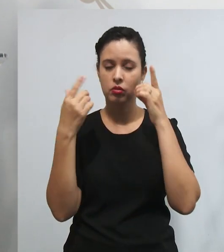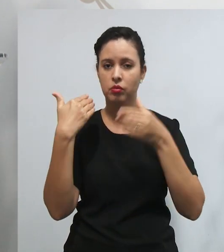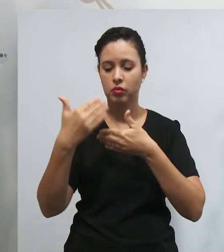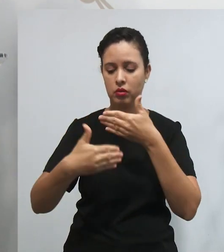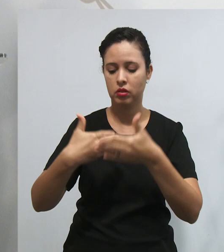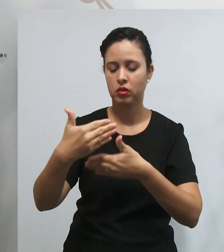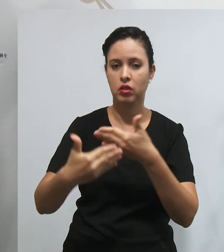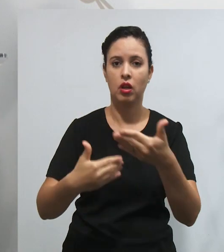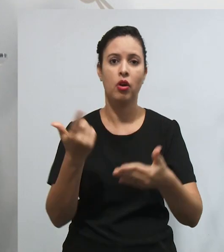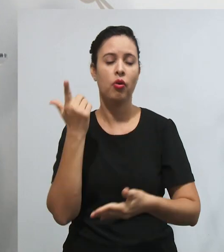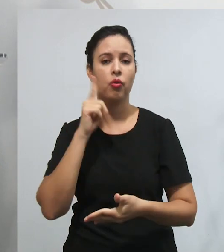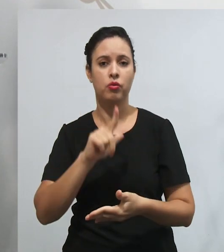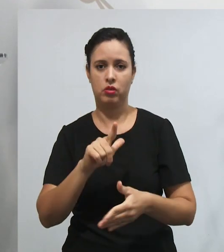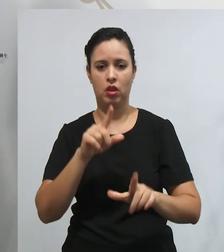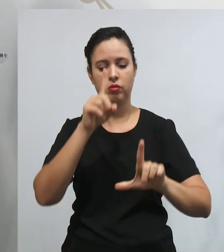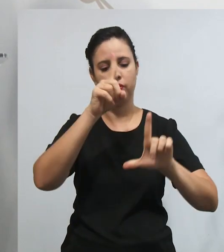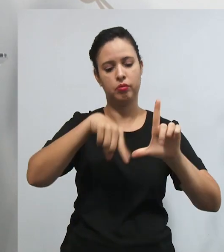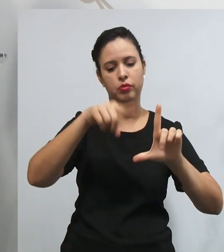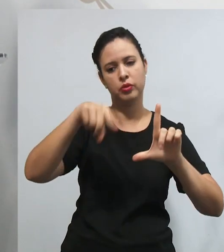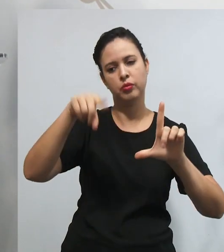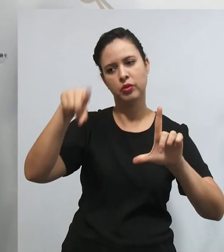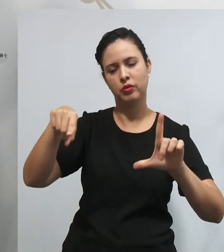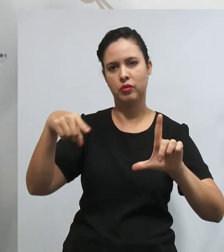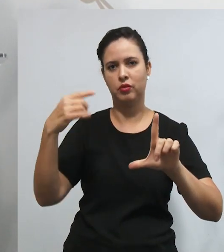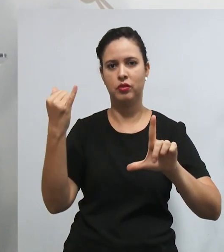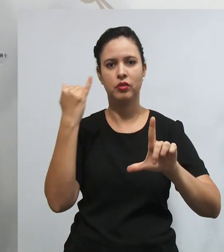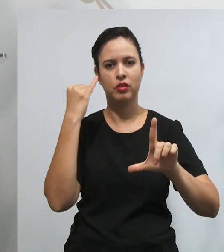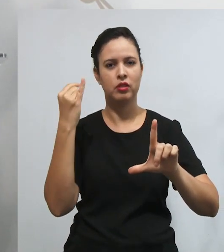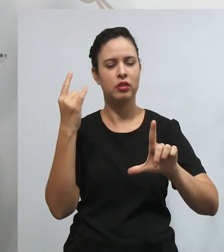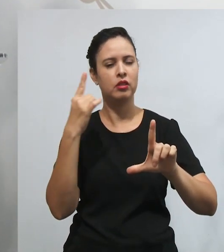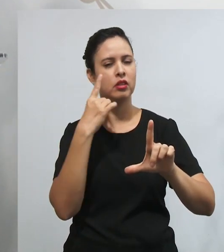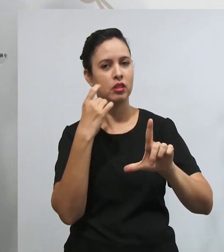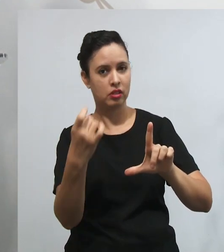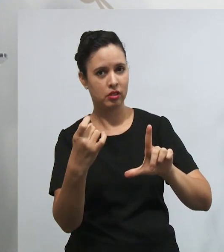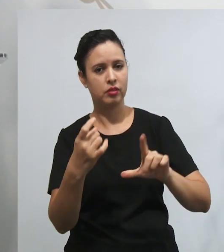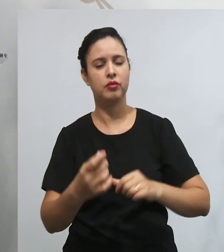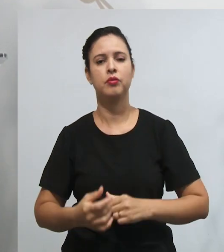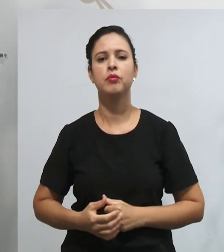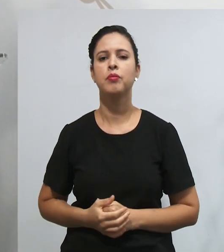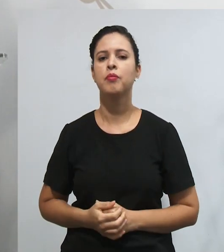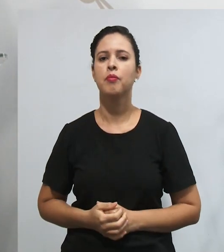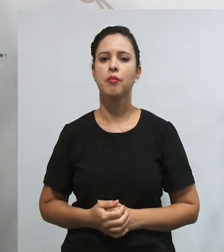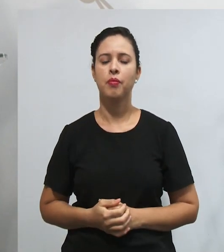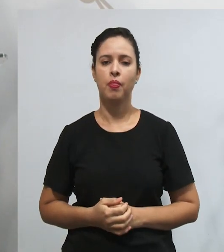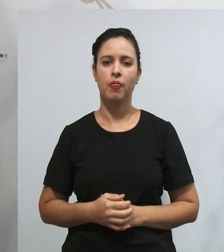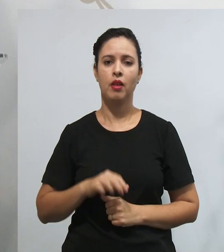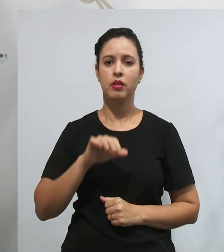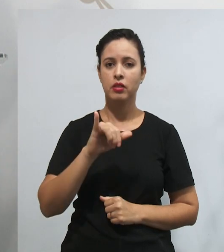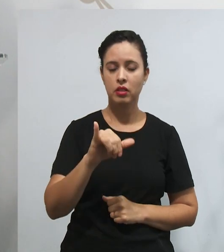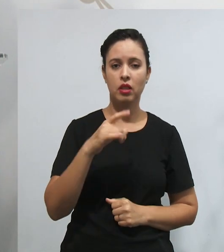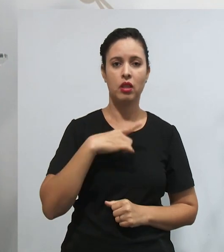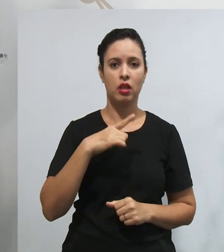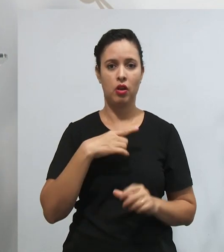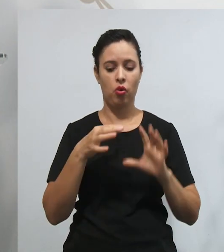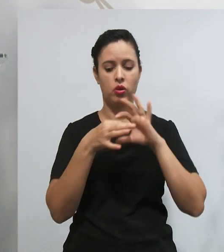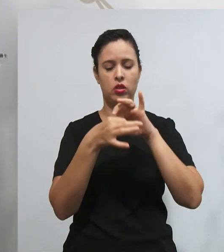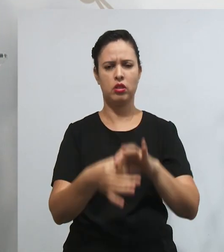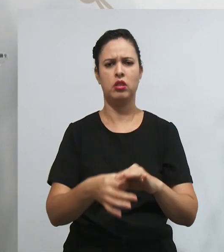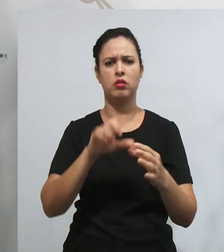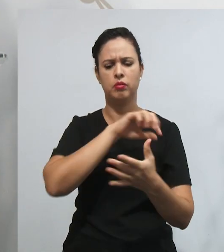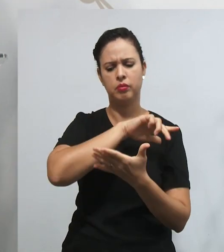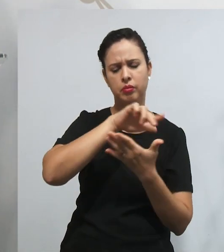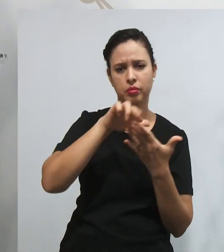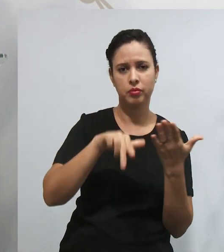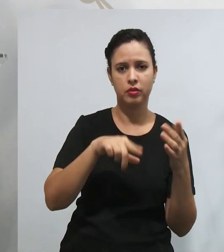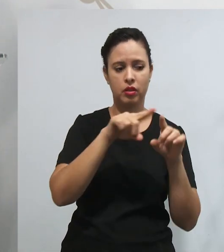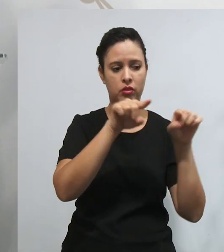geram estatísticas interessantes. Aqui a gente só está mostrando um pequeno exemplo, tá bom? Mas que quando a gente coloca no contexto de várias turmas, né,